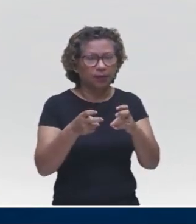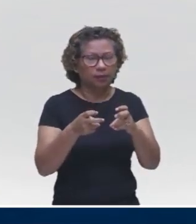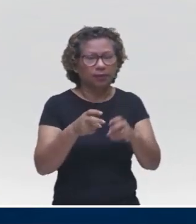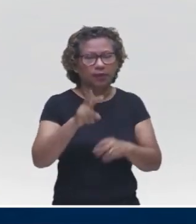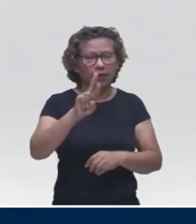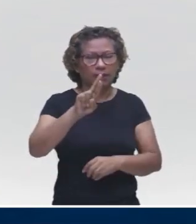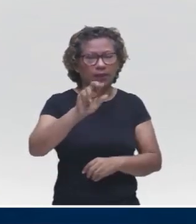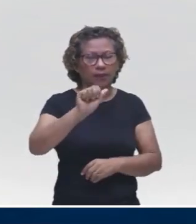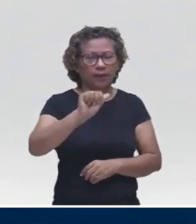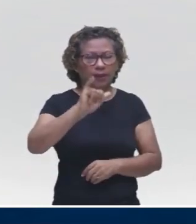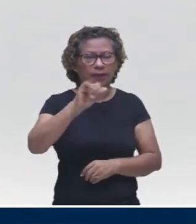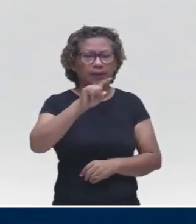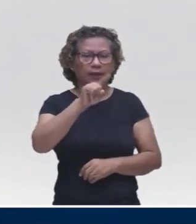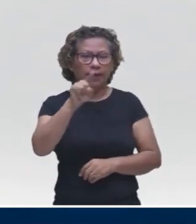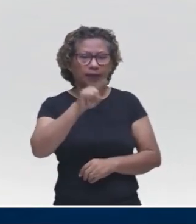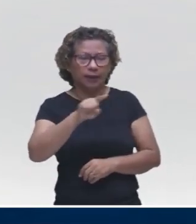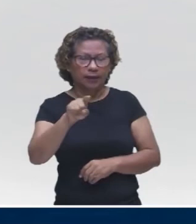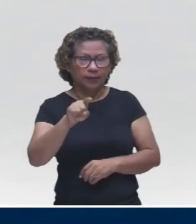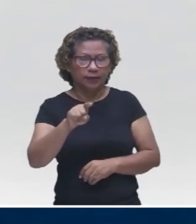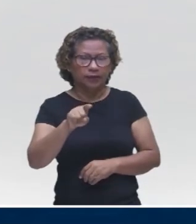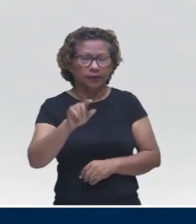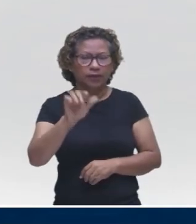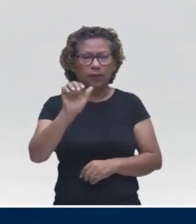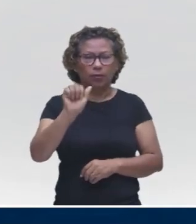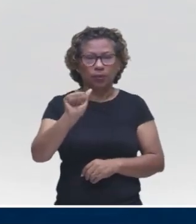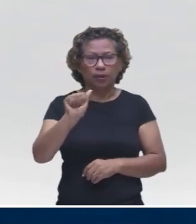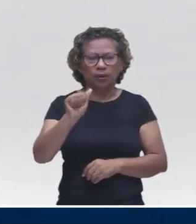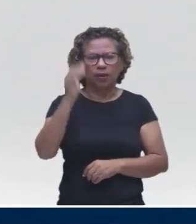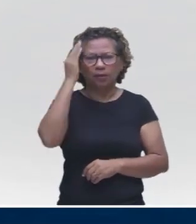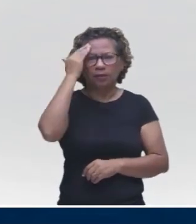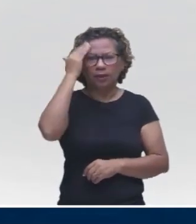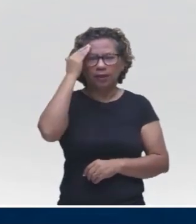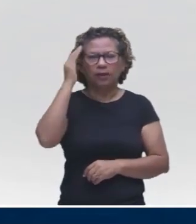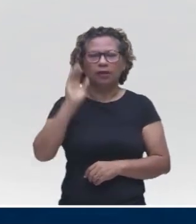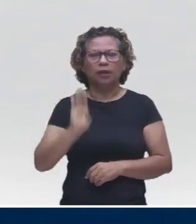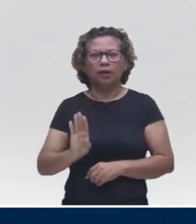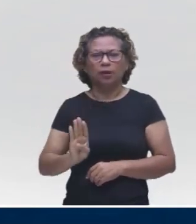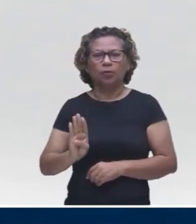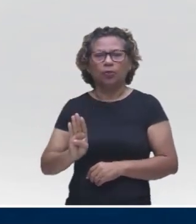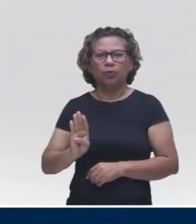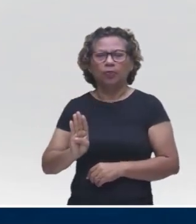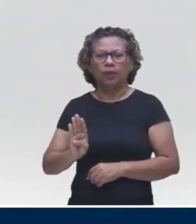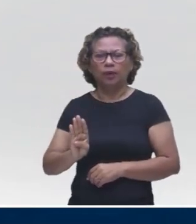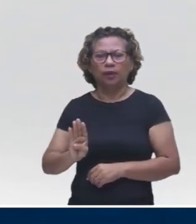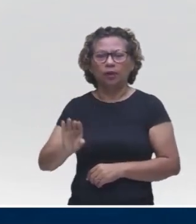E tenho conhecimento também do nosso coeficiente linear.